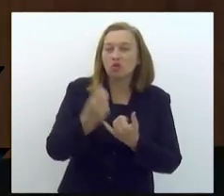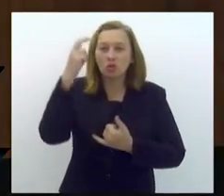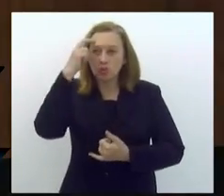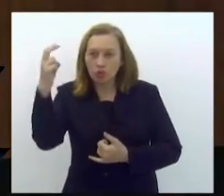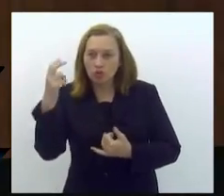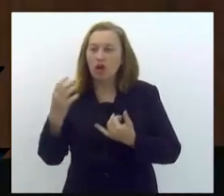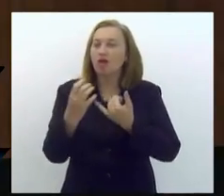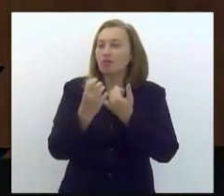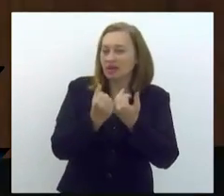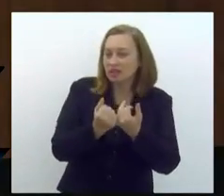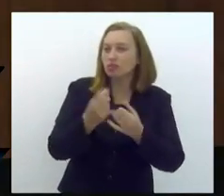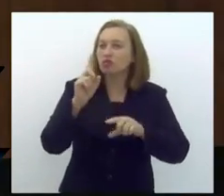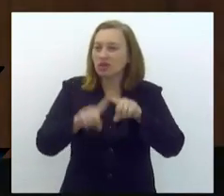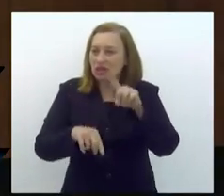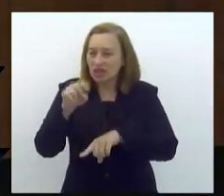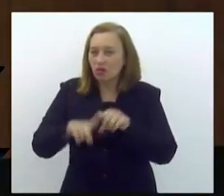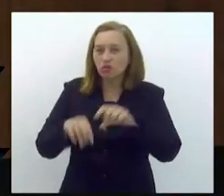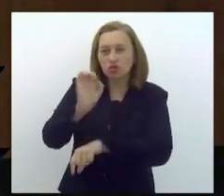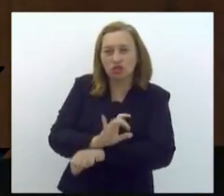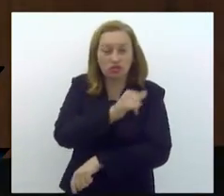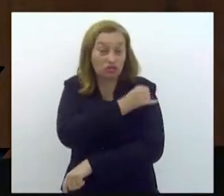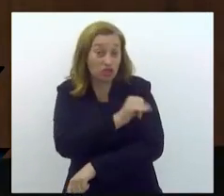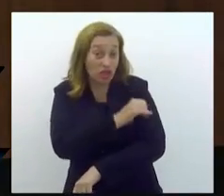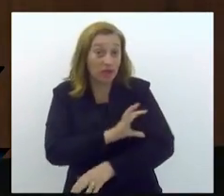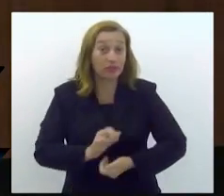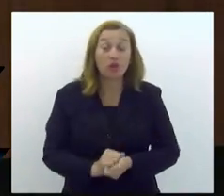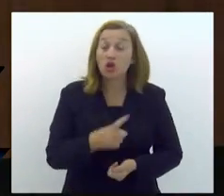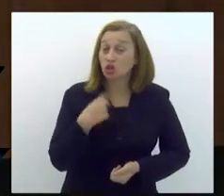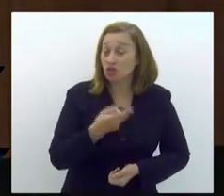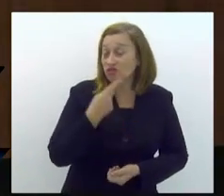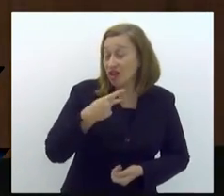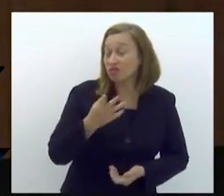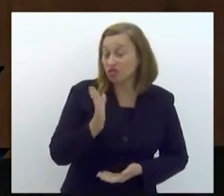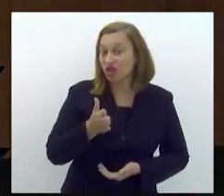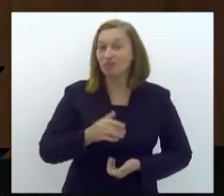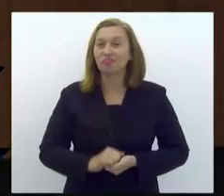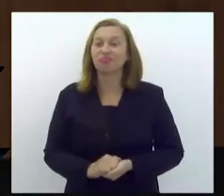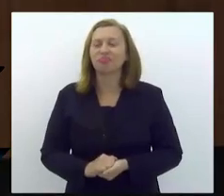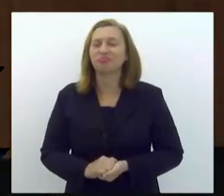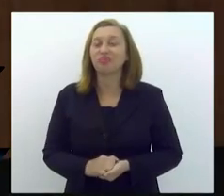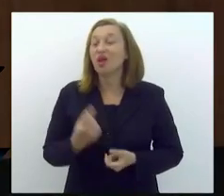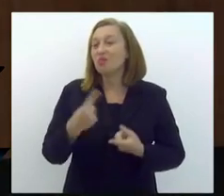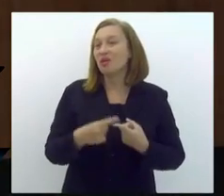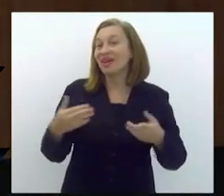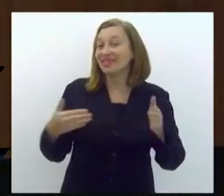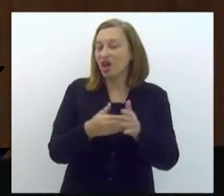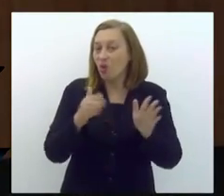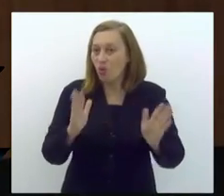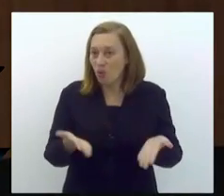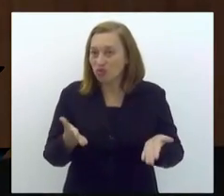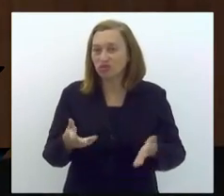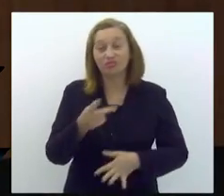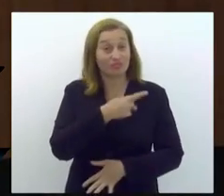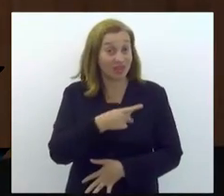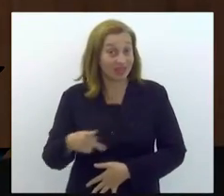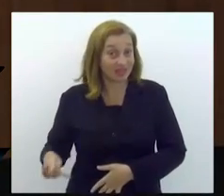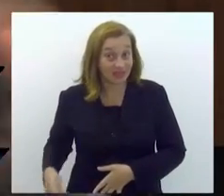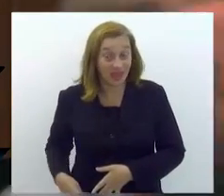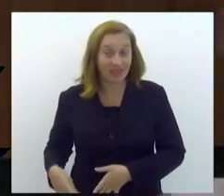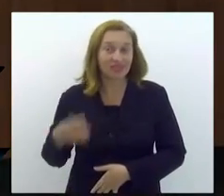né do Estado do Rio de Janeiro e quando nós falamos isso é porque até hoje Presidente